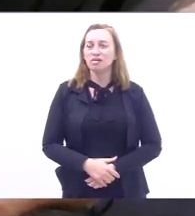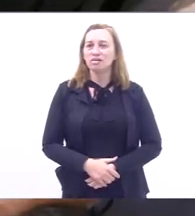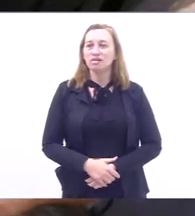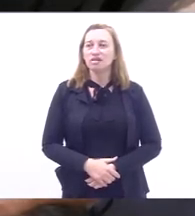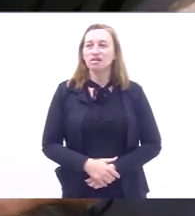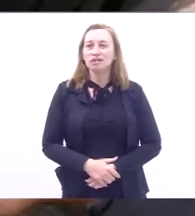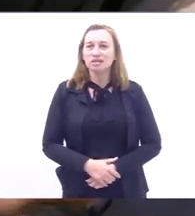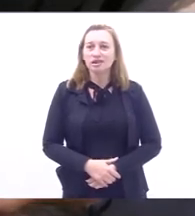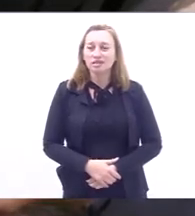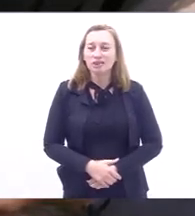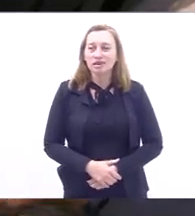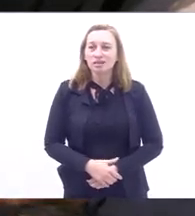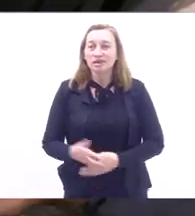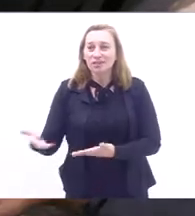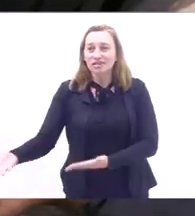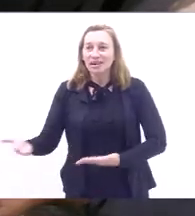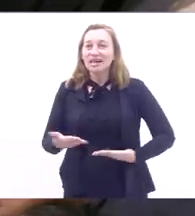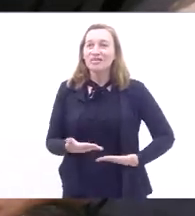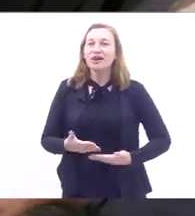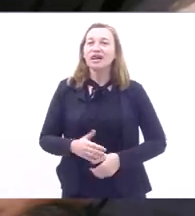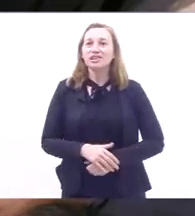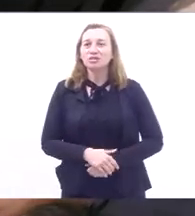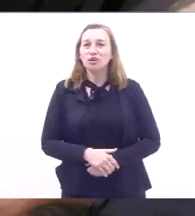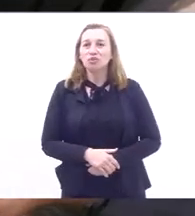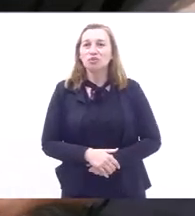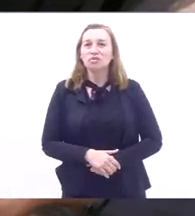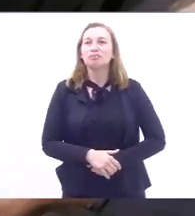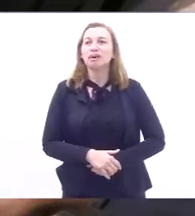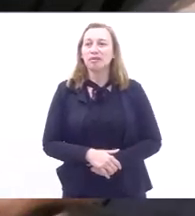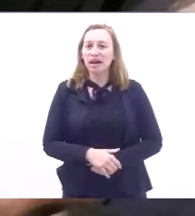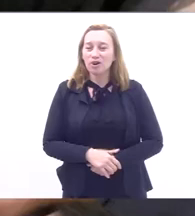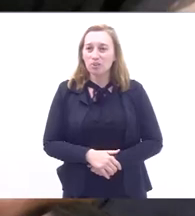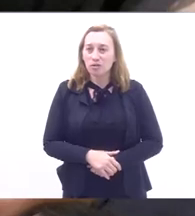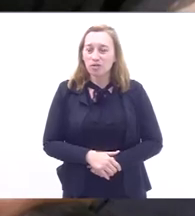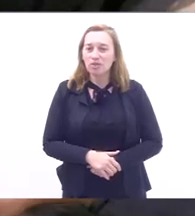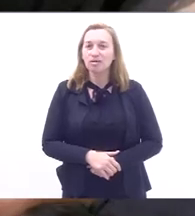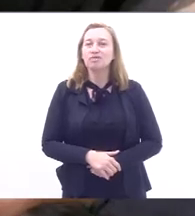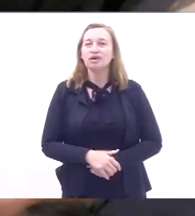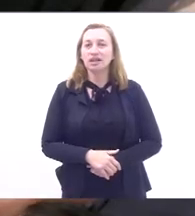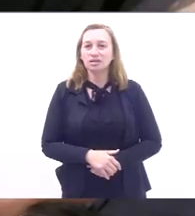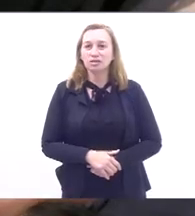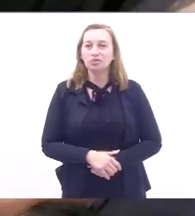Eu quero convidar também para compor a mesa